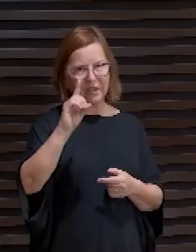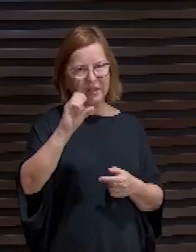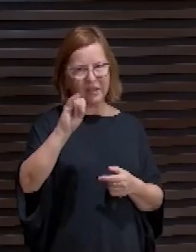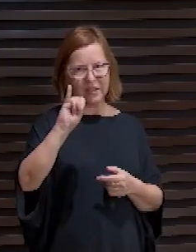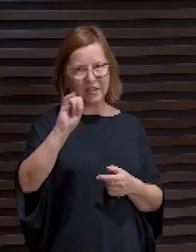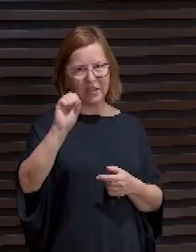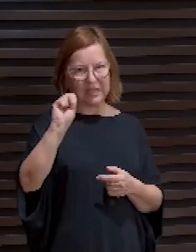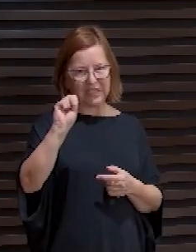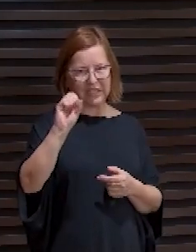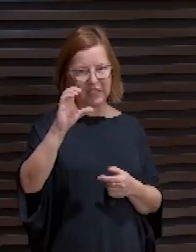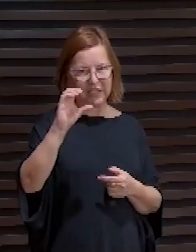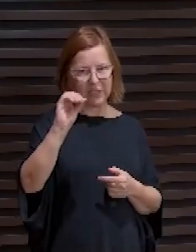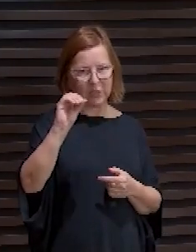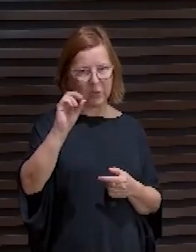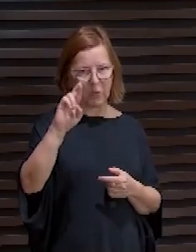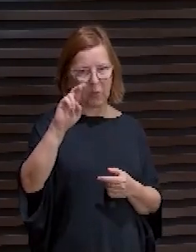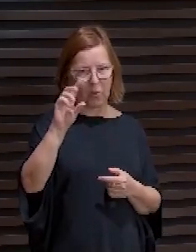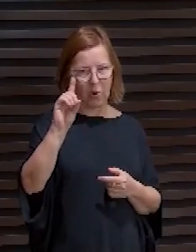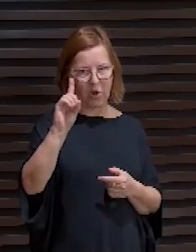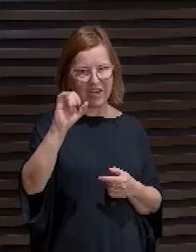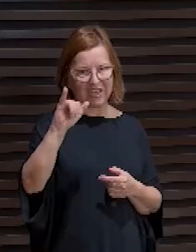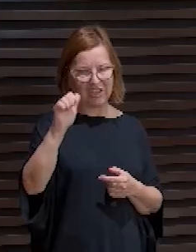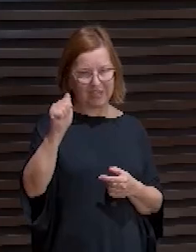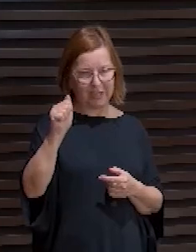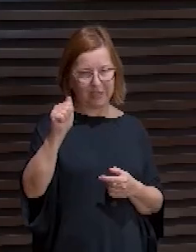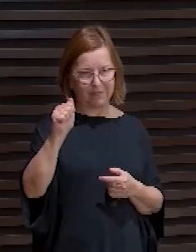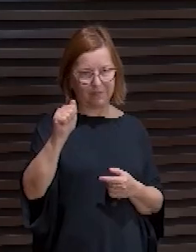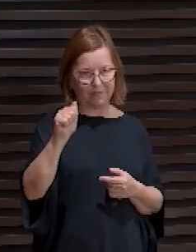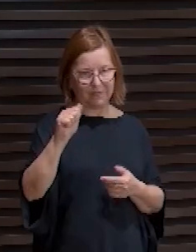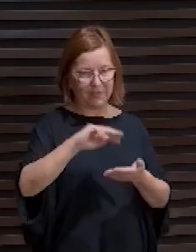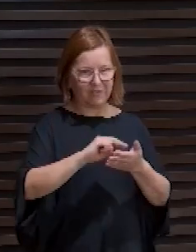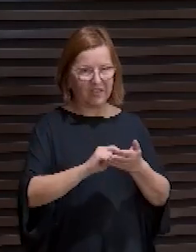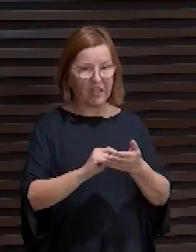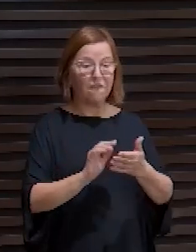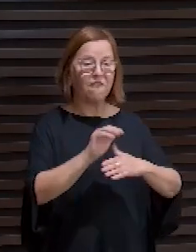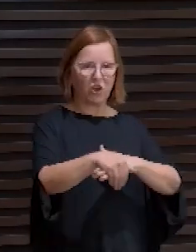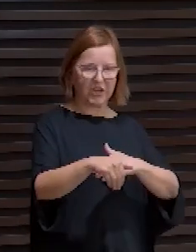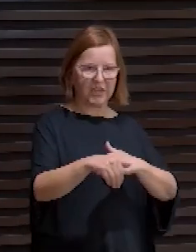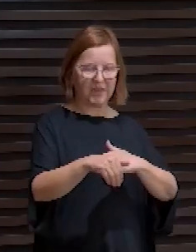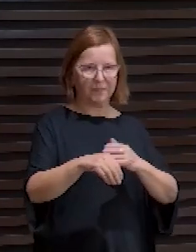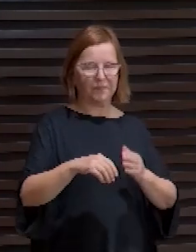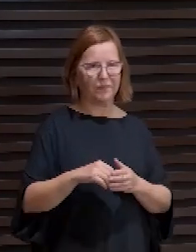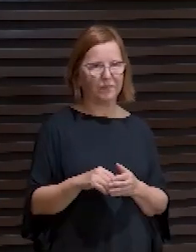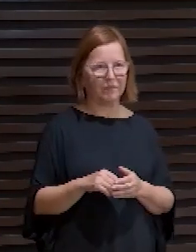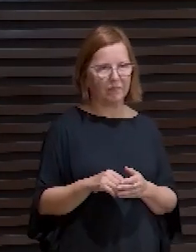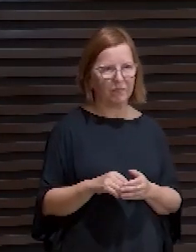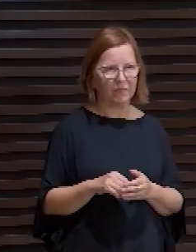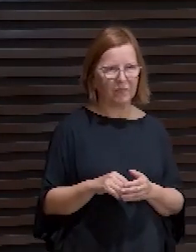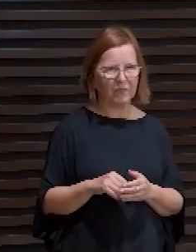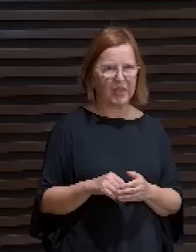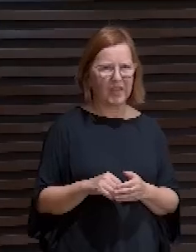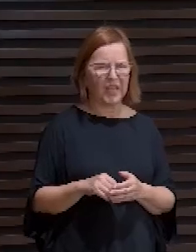discórdia? Primeira parte, o dis, quer dizer fora. E esse córdia é de cardia, de